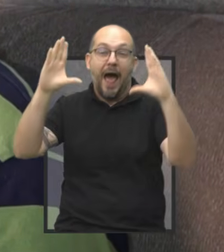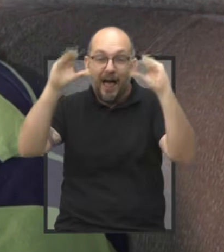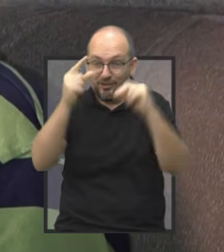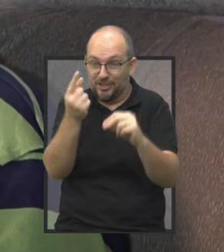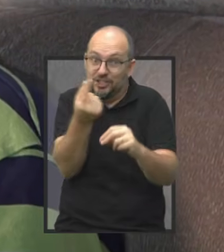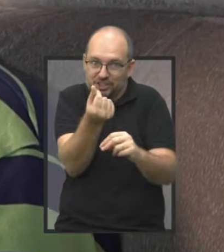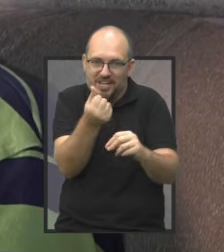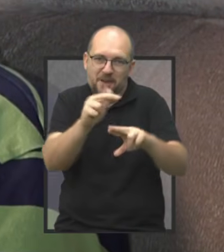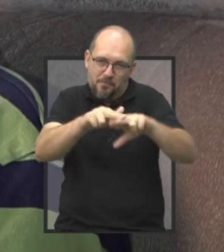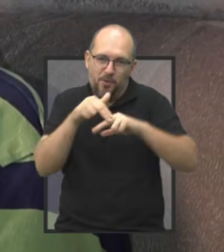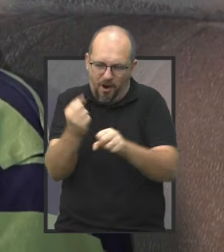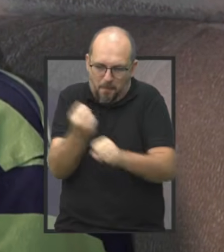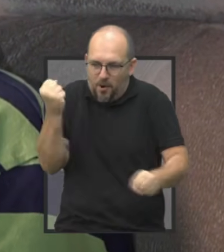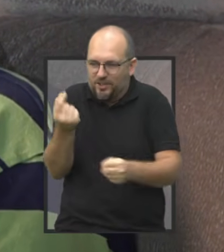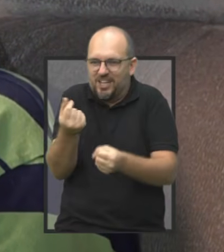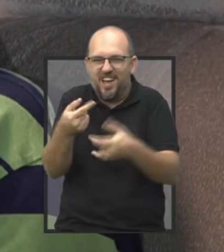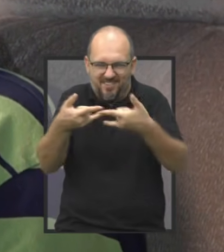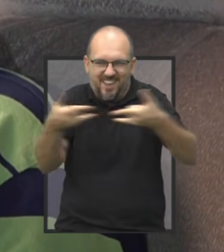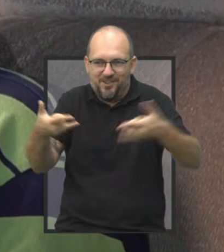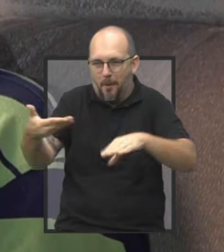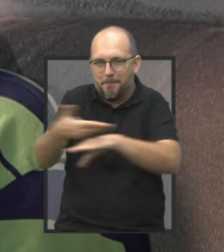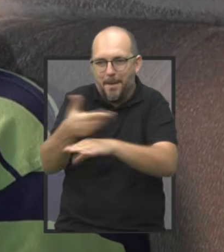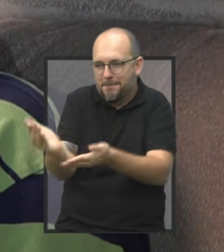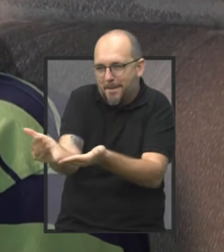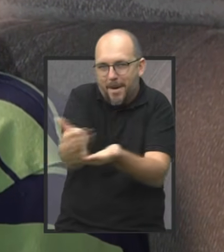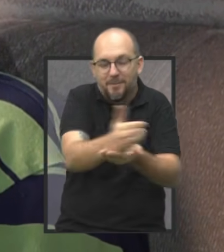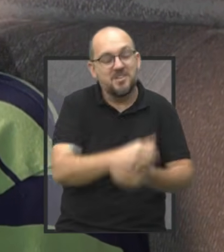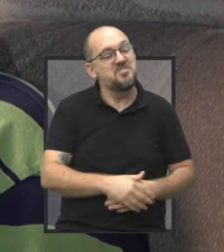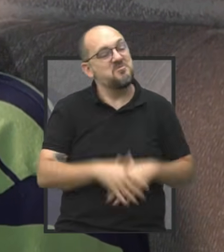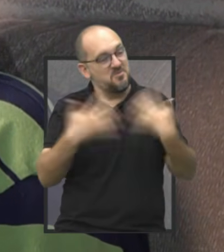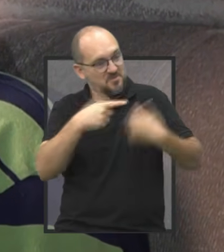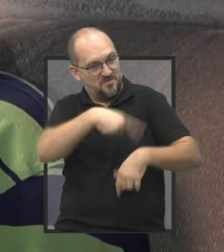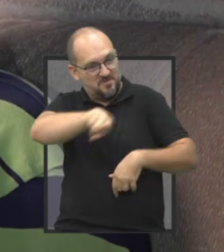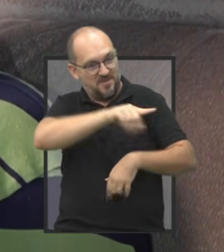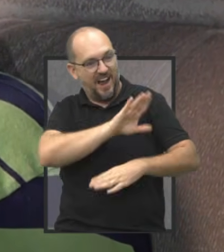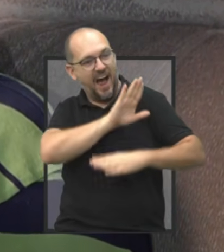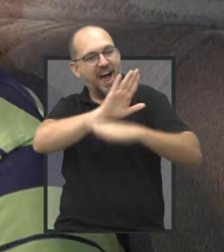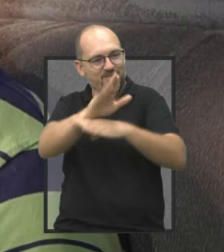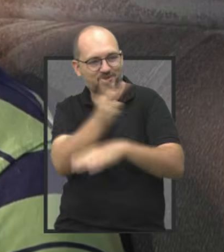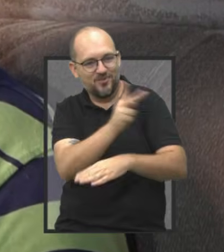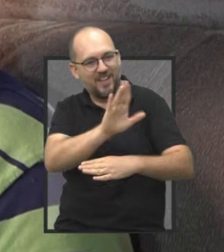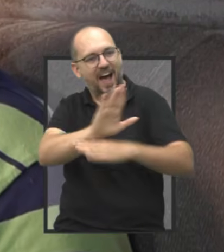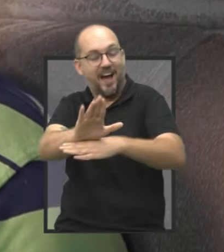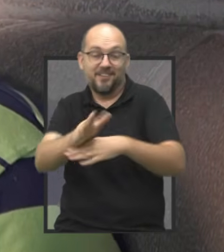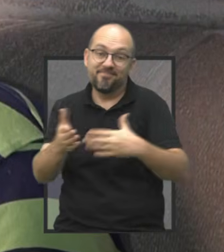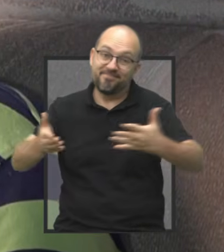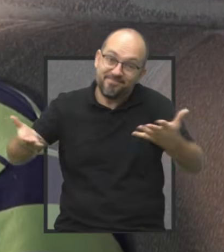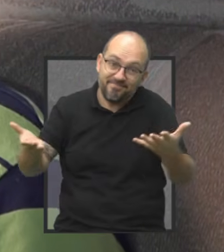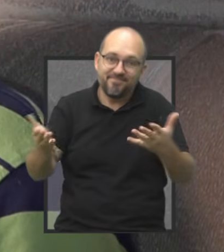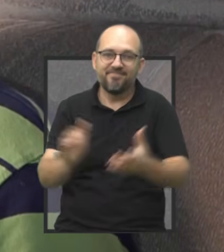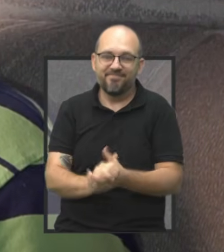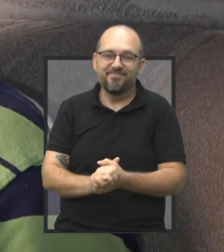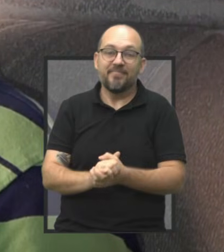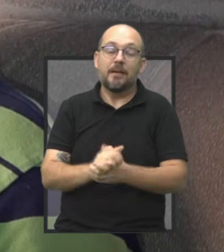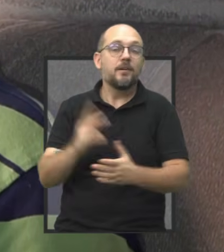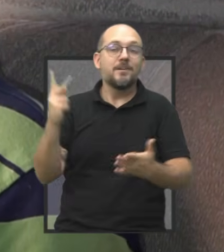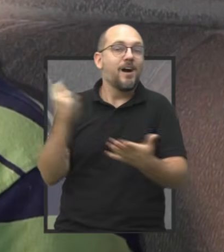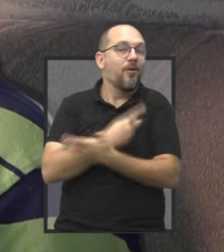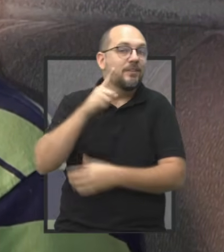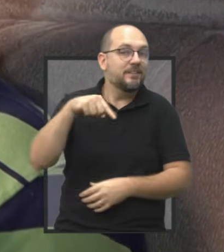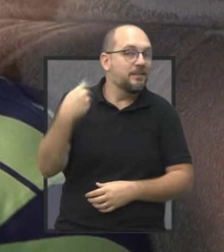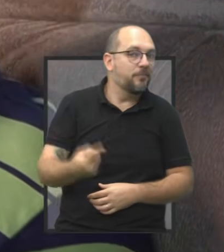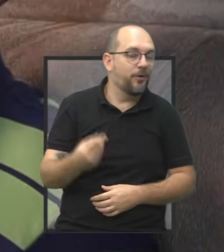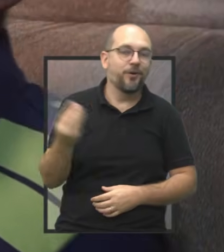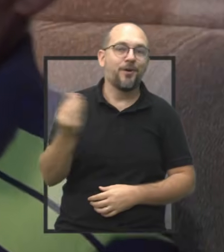catou aquela grana lá. Olha, vocês fizeram uma boa ação, então. Aí, o que aconteceu?